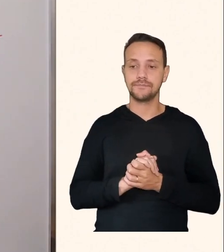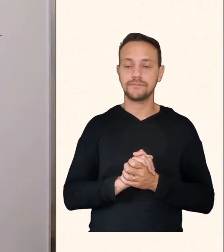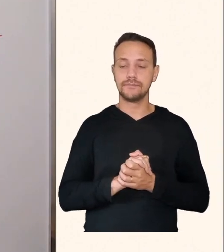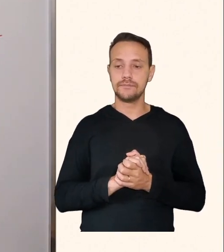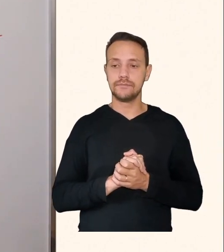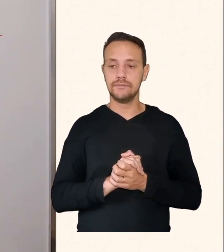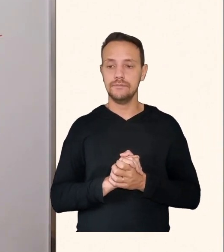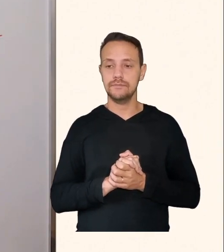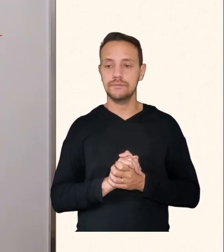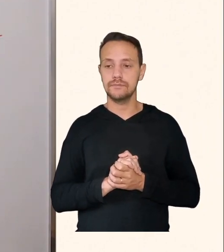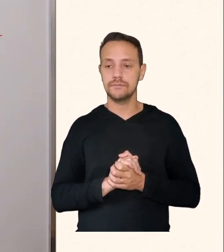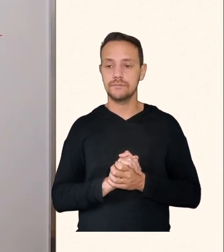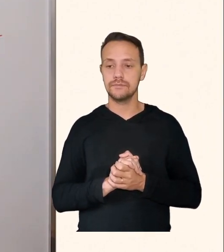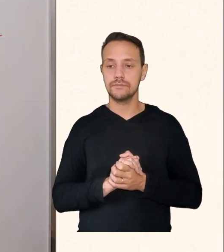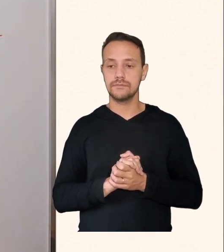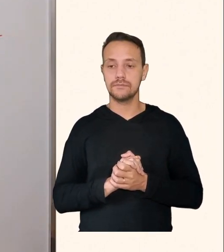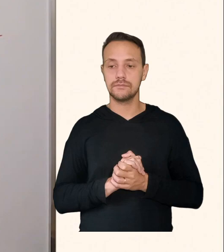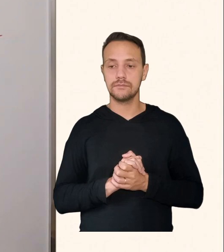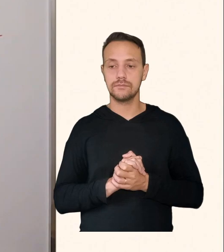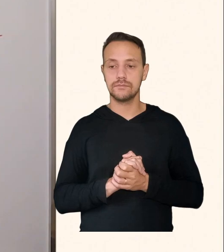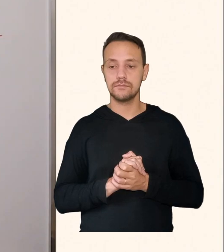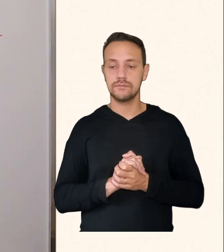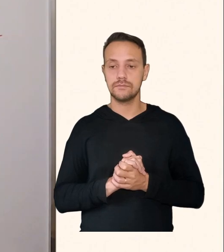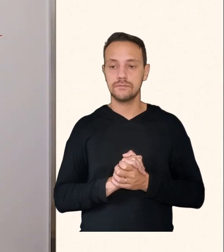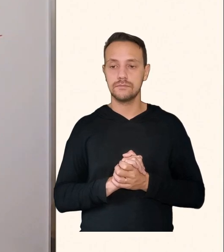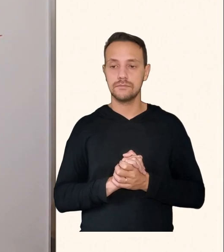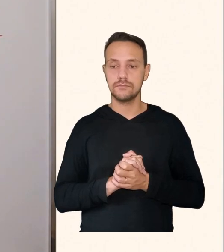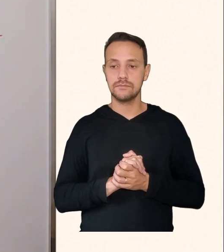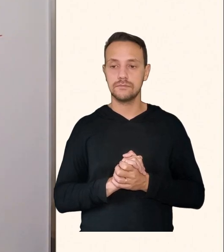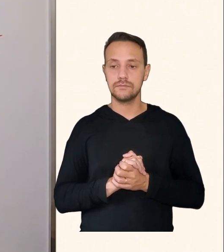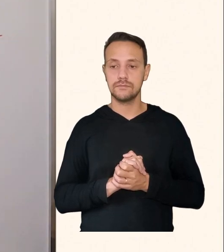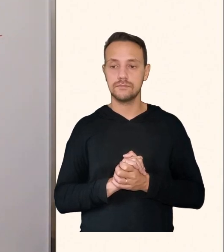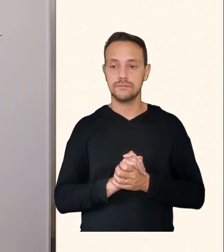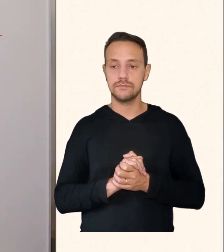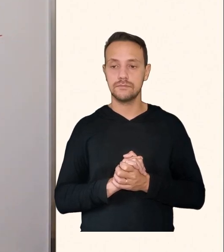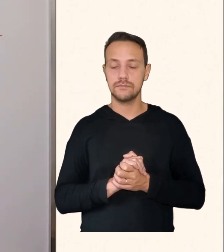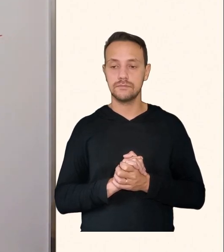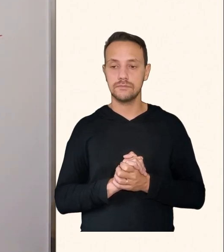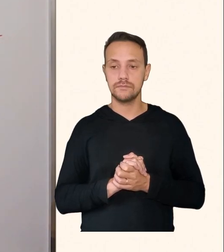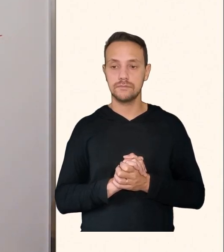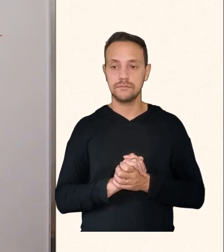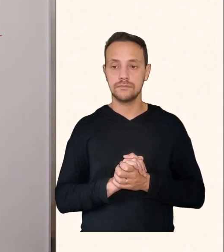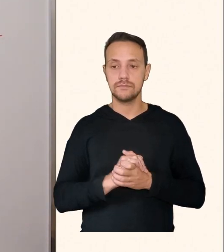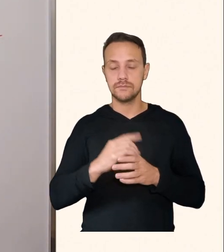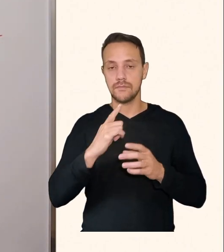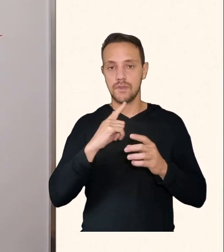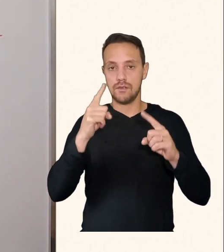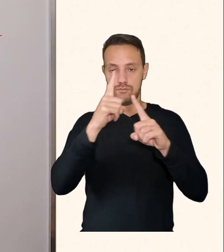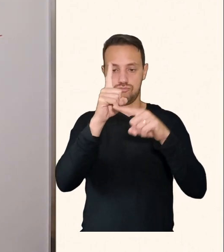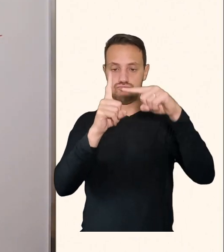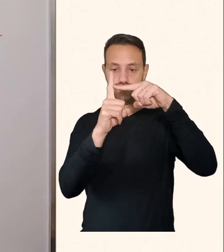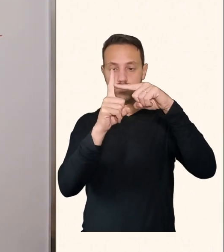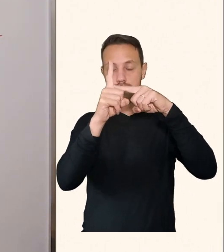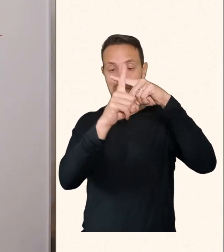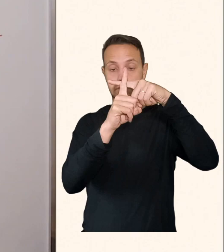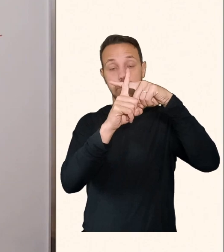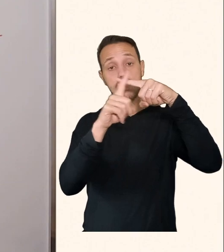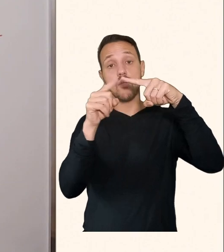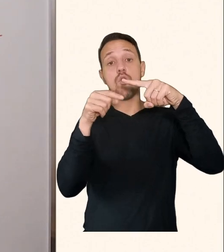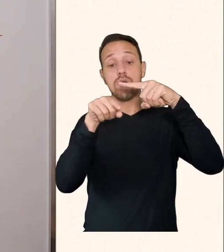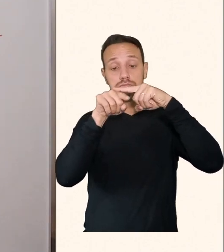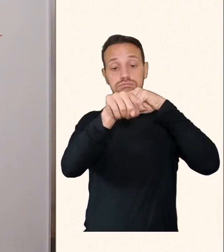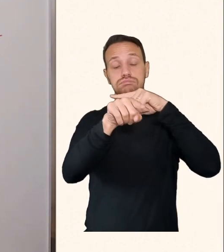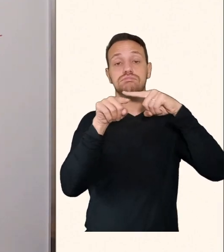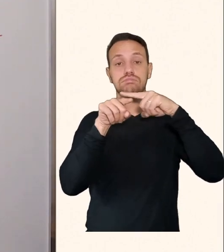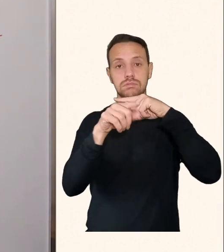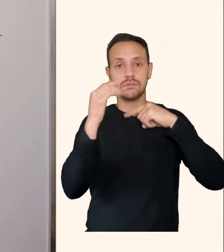na direção I. Beleza? Porque é o que é ortogonal aos dois. K com J na direção I.